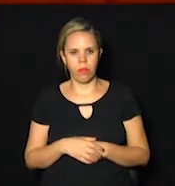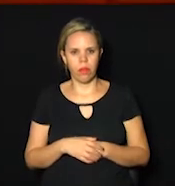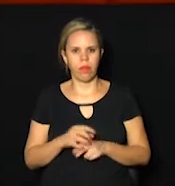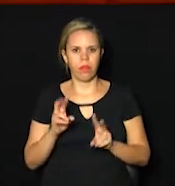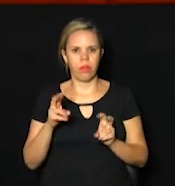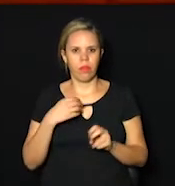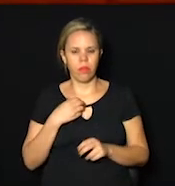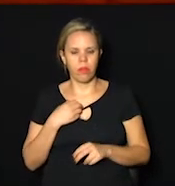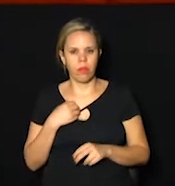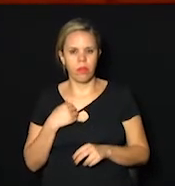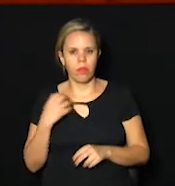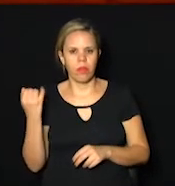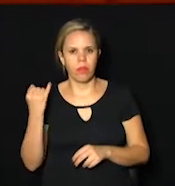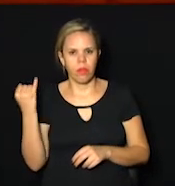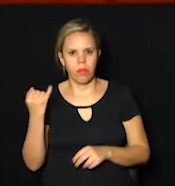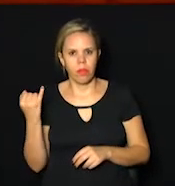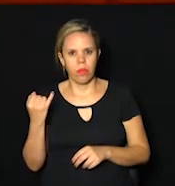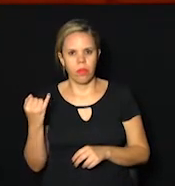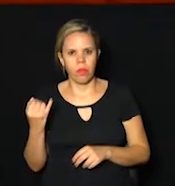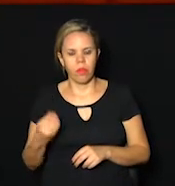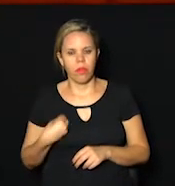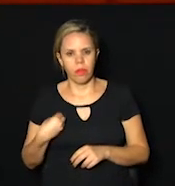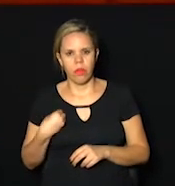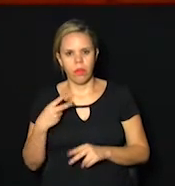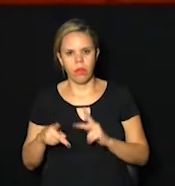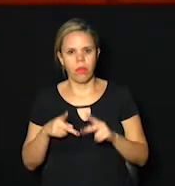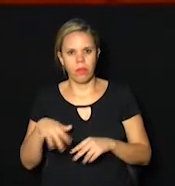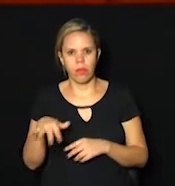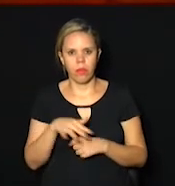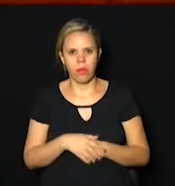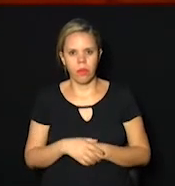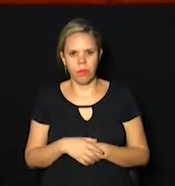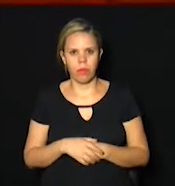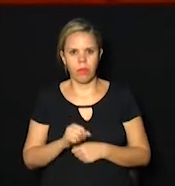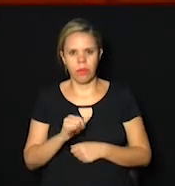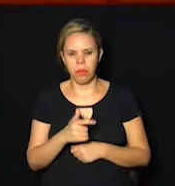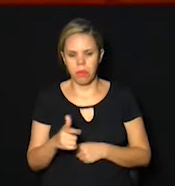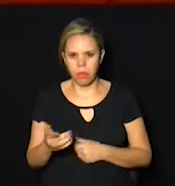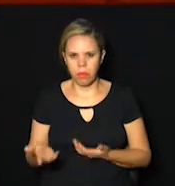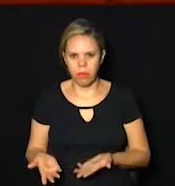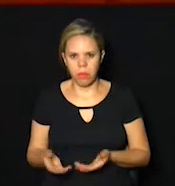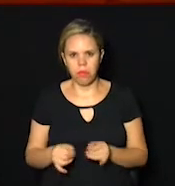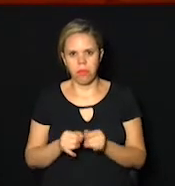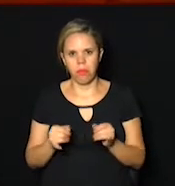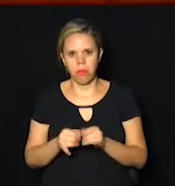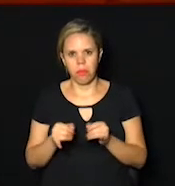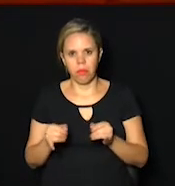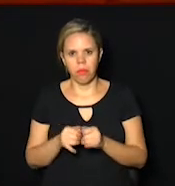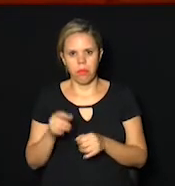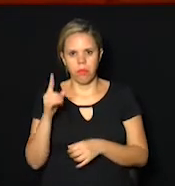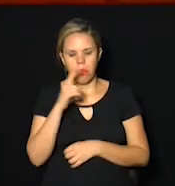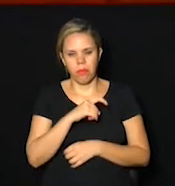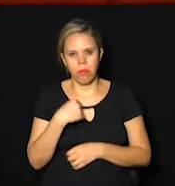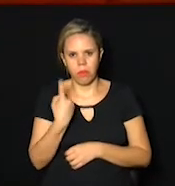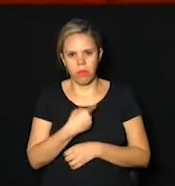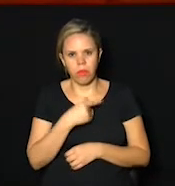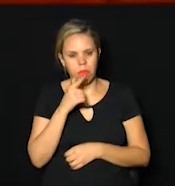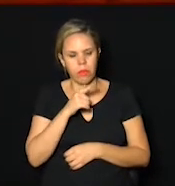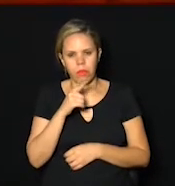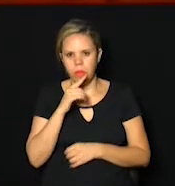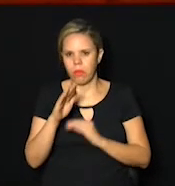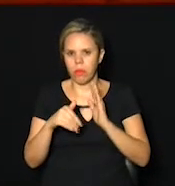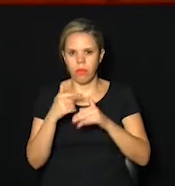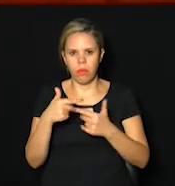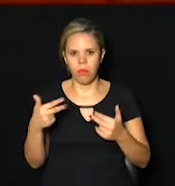questões importantes para a vida das pessoas. Sem isso, bobagem. Dificilmente a gente vai conseguir construir